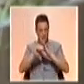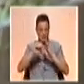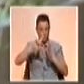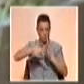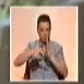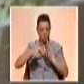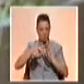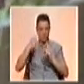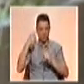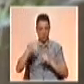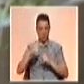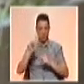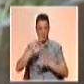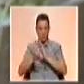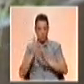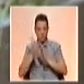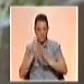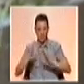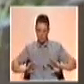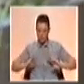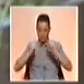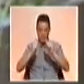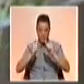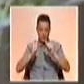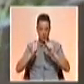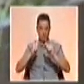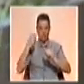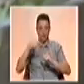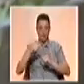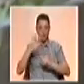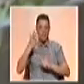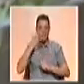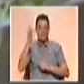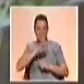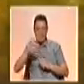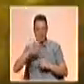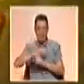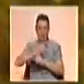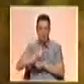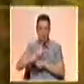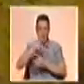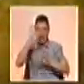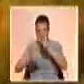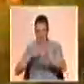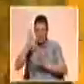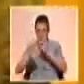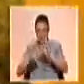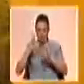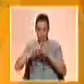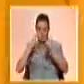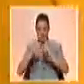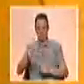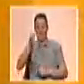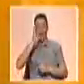seja em emergência, seja em desenvolvimento, é tentarmos logo tratar da questão da água.